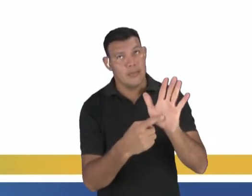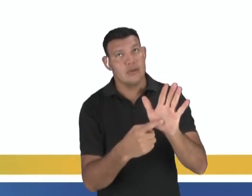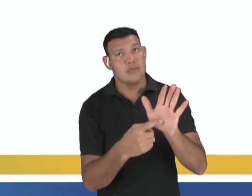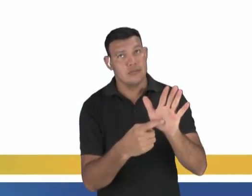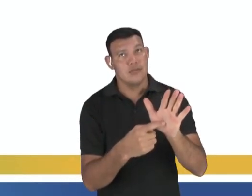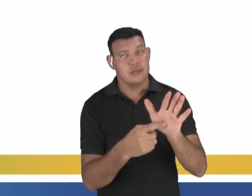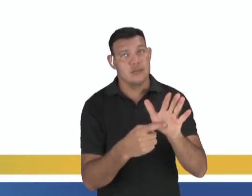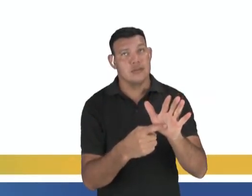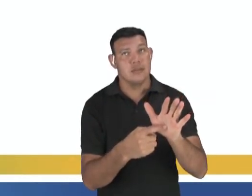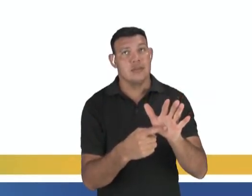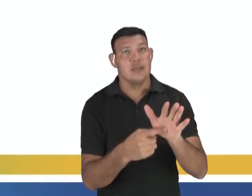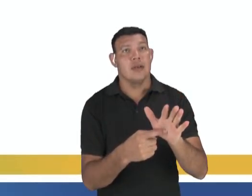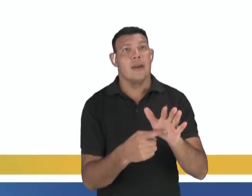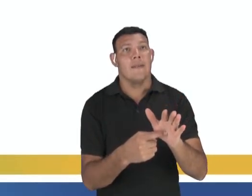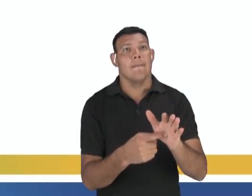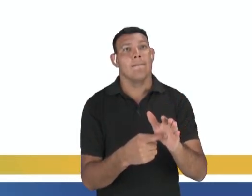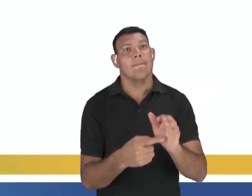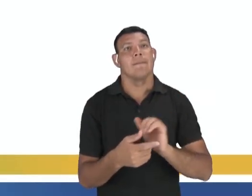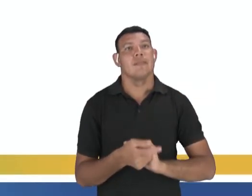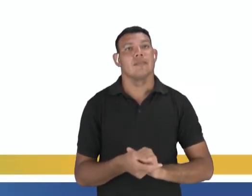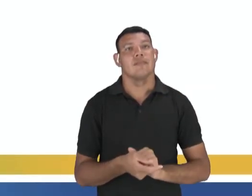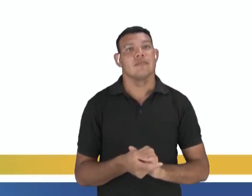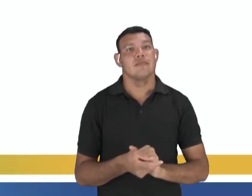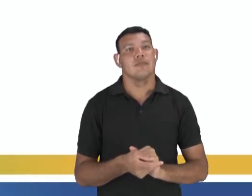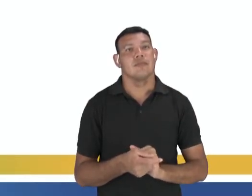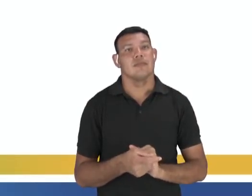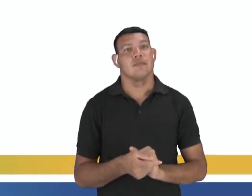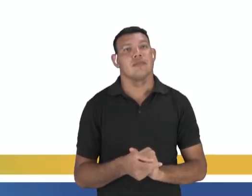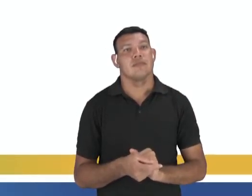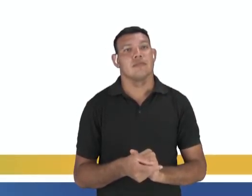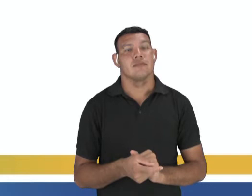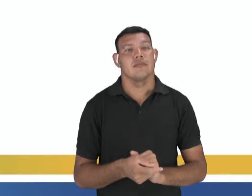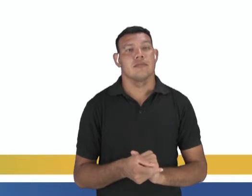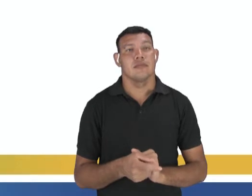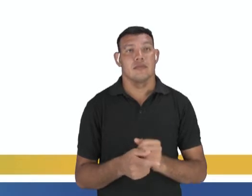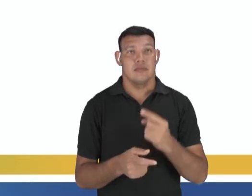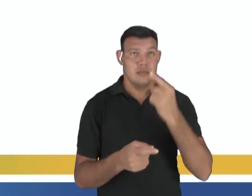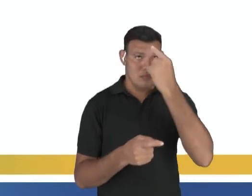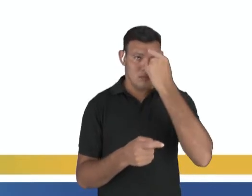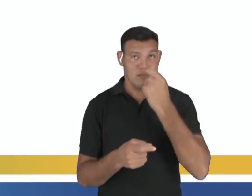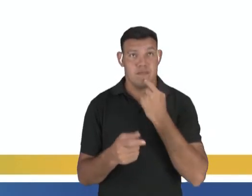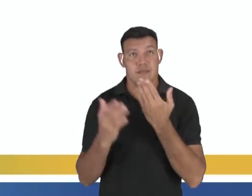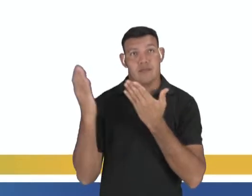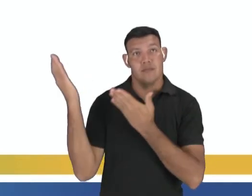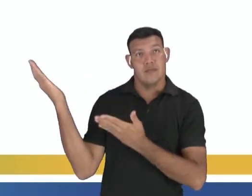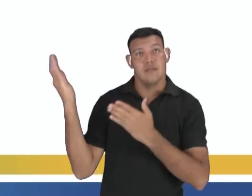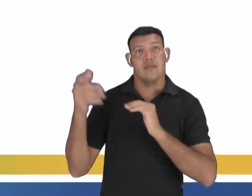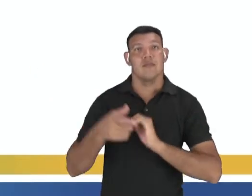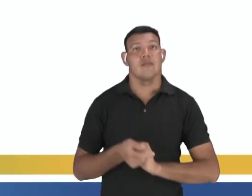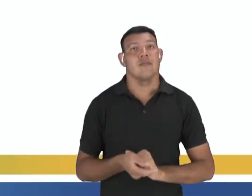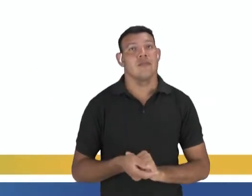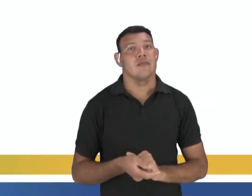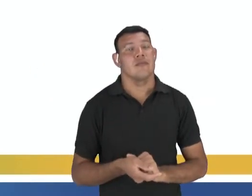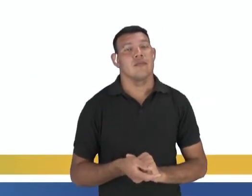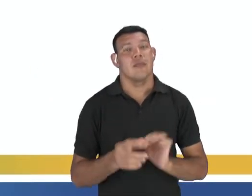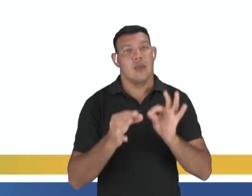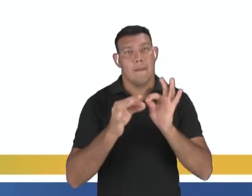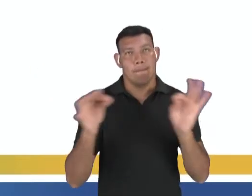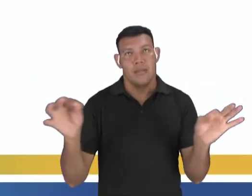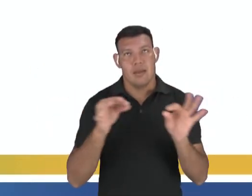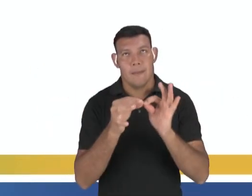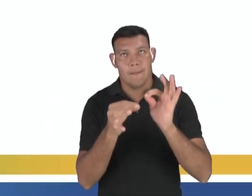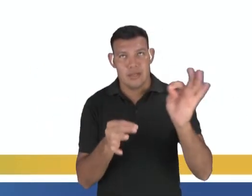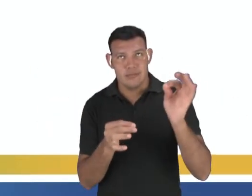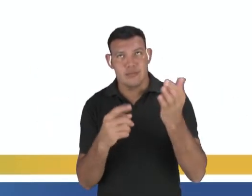acordo com a figura a seguir, determine a área desse terreno. Então aqui nós temos o terreno representado por um triângulo